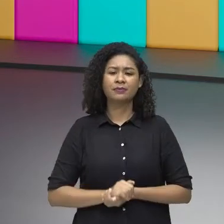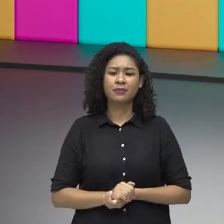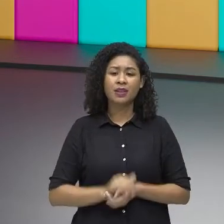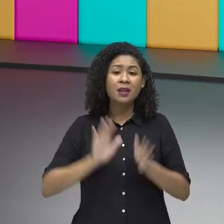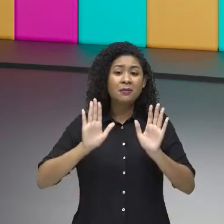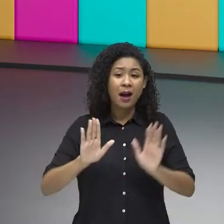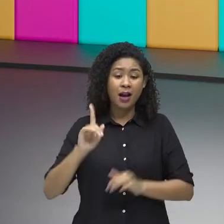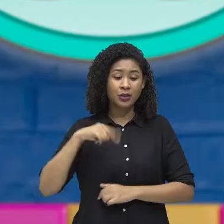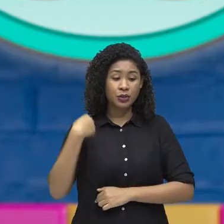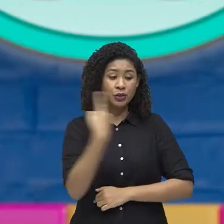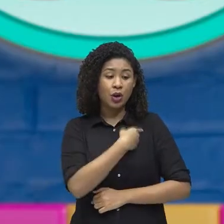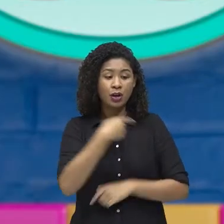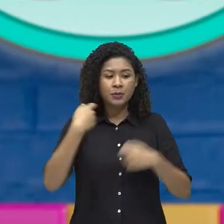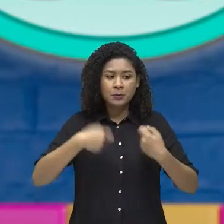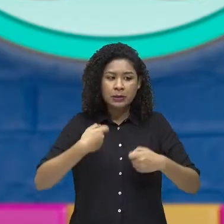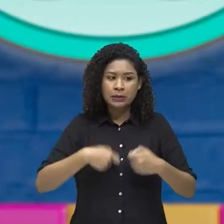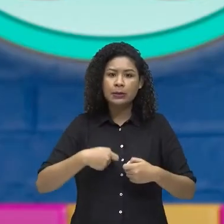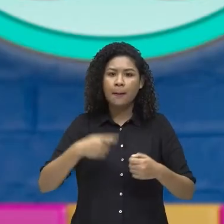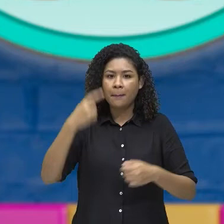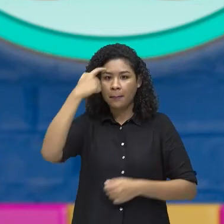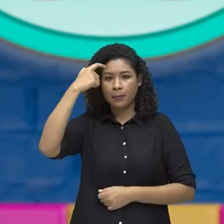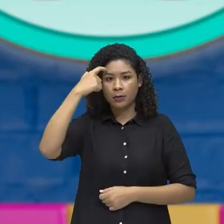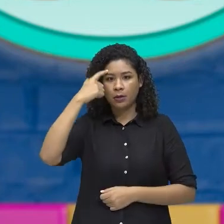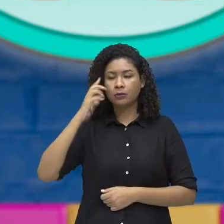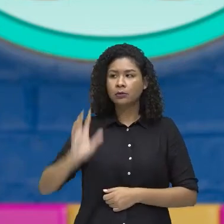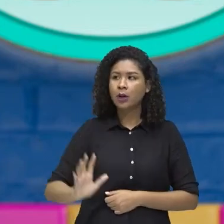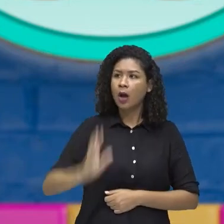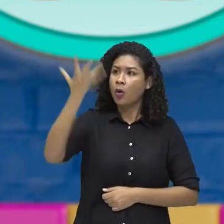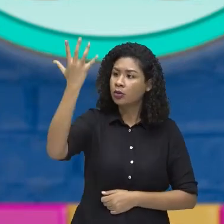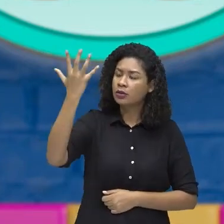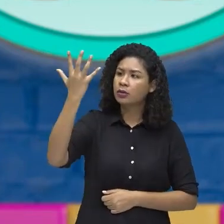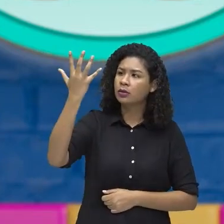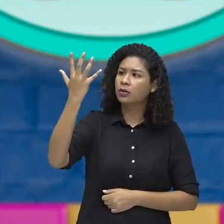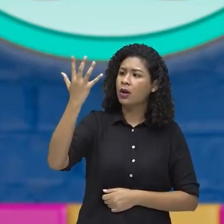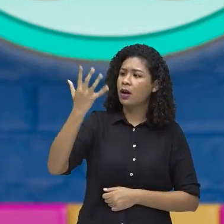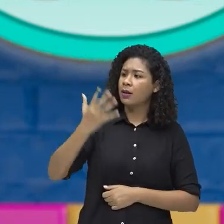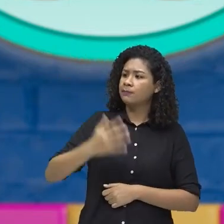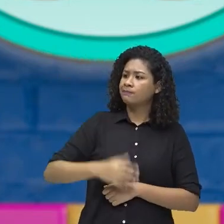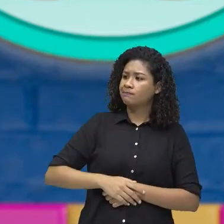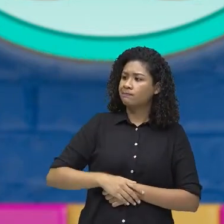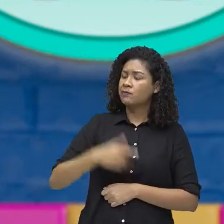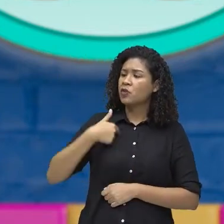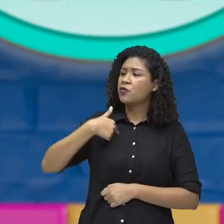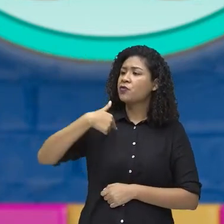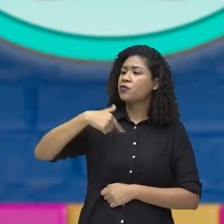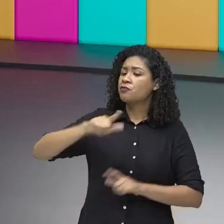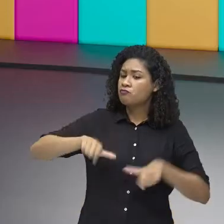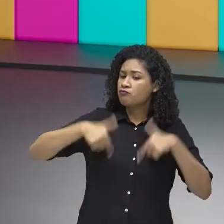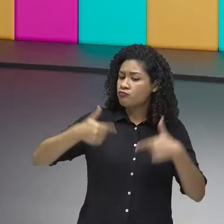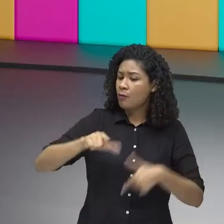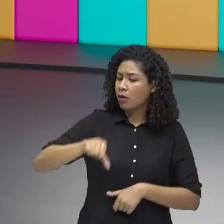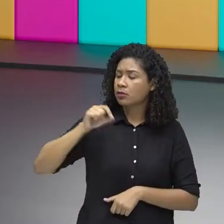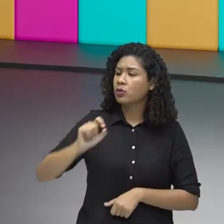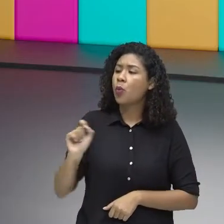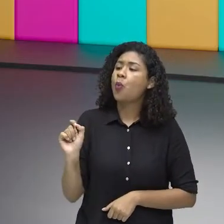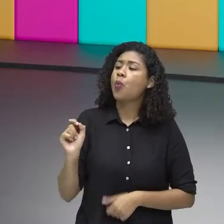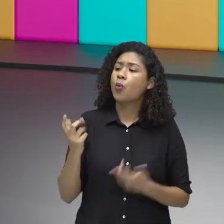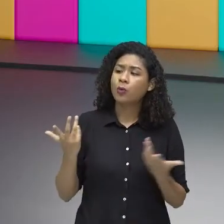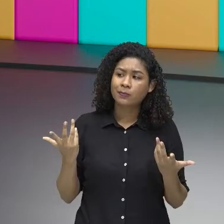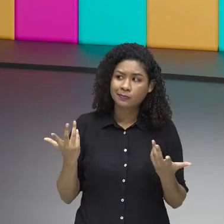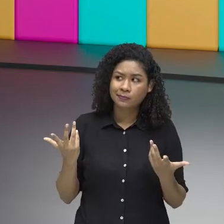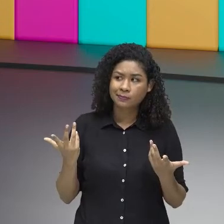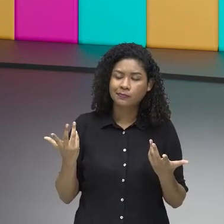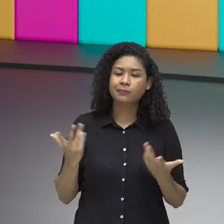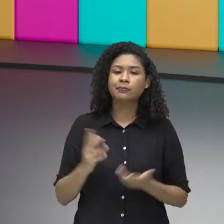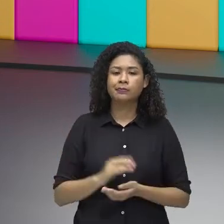decidirmos o que a gente vai fazer com isso que aconteceu. Essa é uma das grandes reflexões. Então eu vou lutar por aquilo que eu quero, mas eu vou